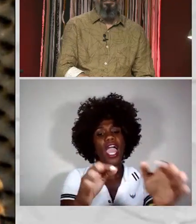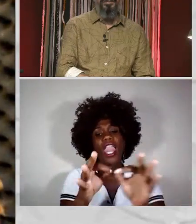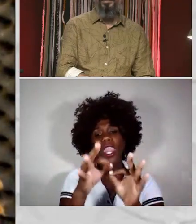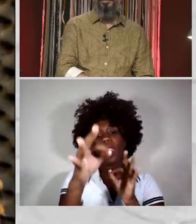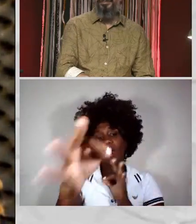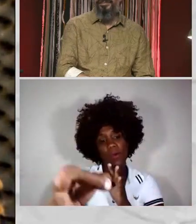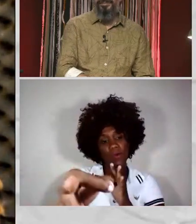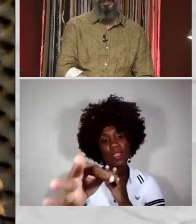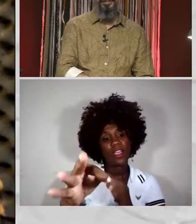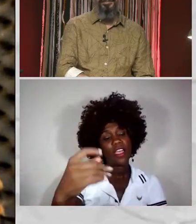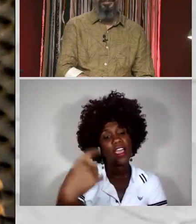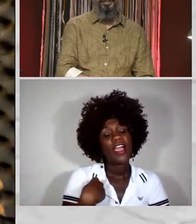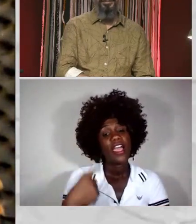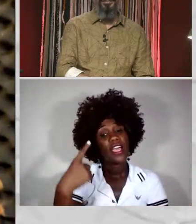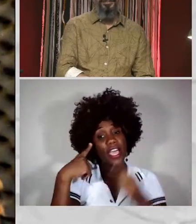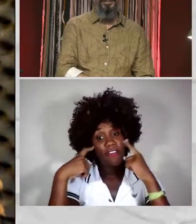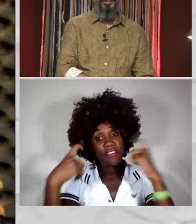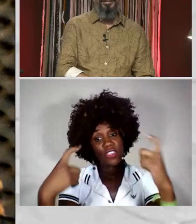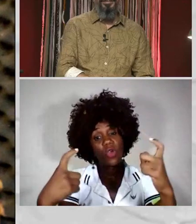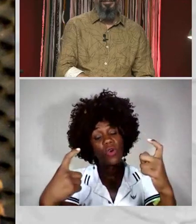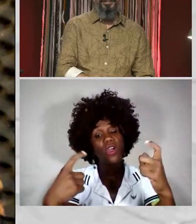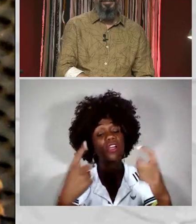certa. Então está tudo certo.